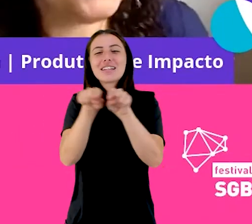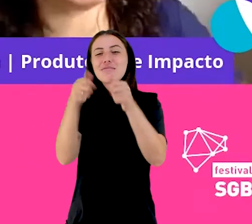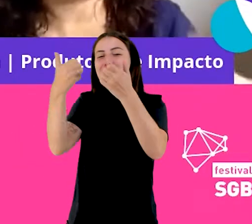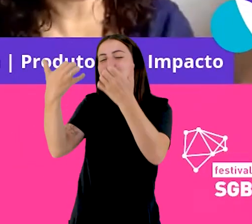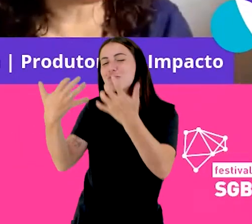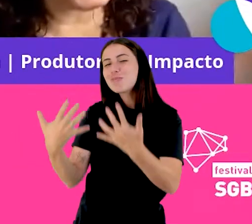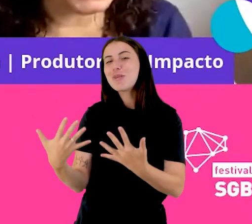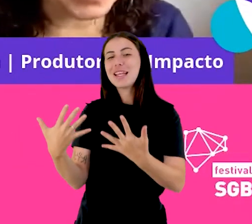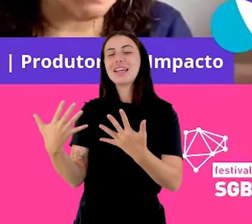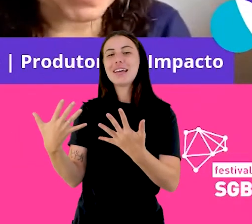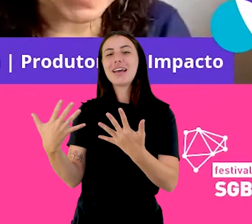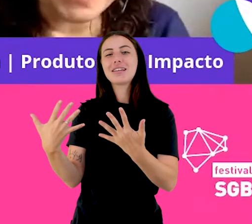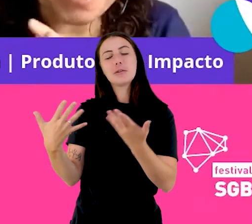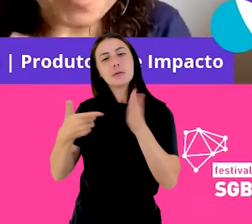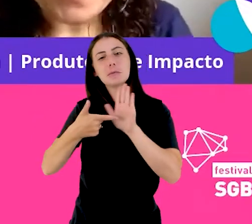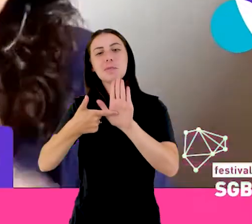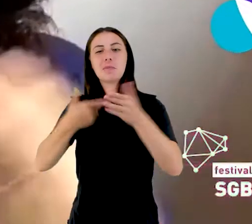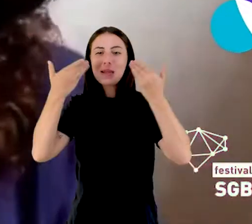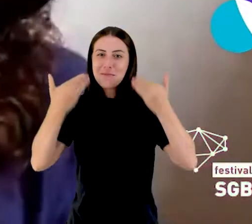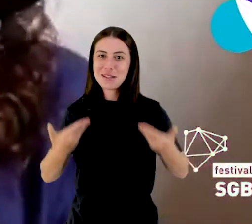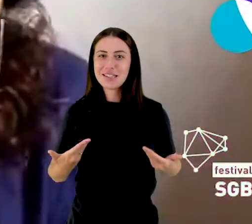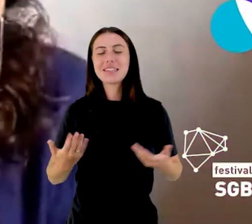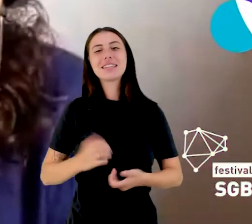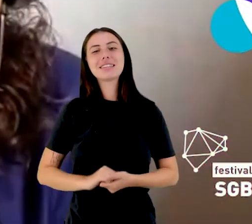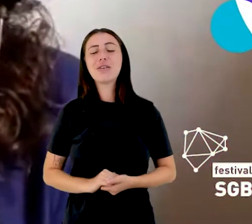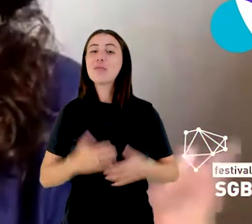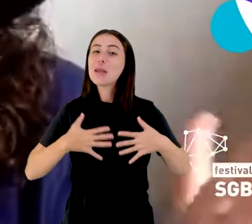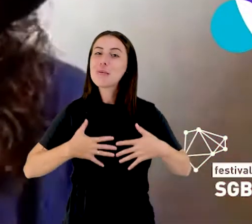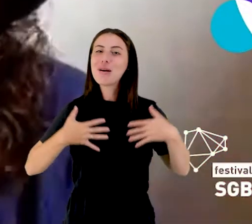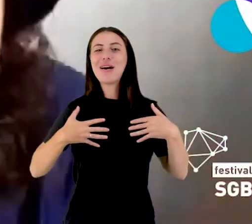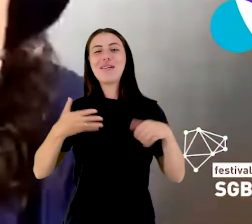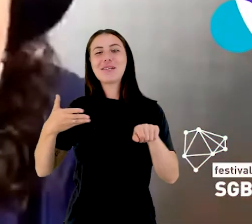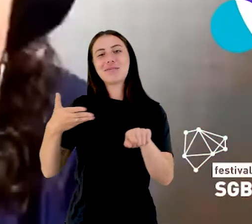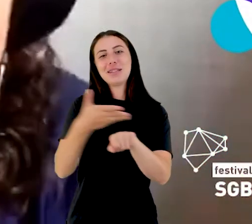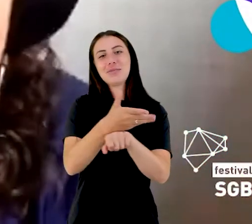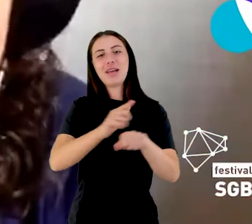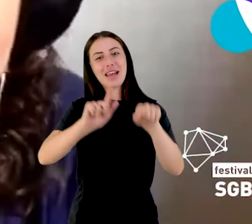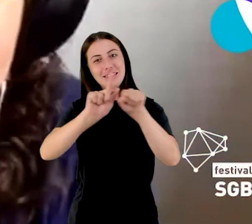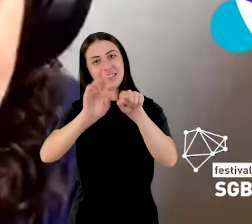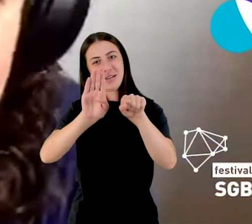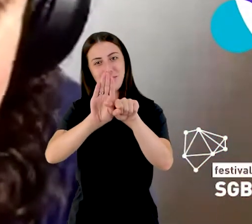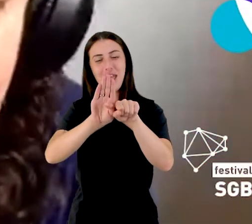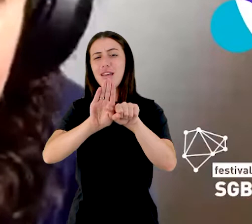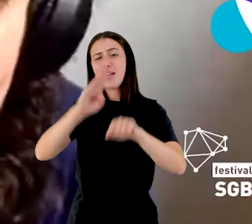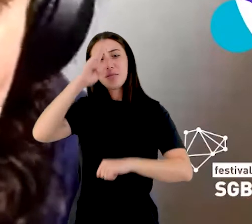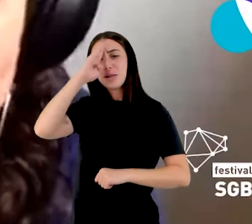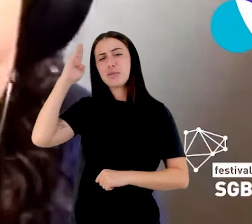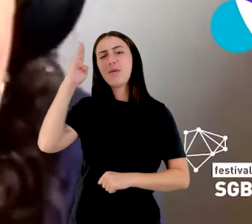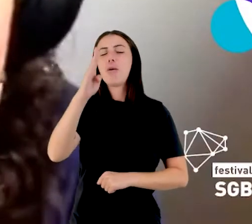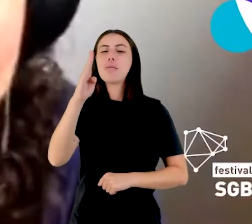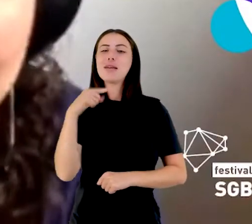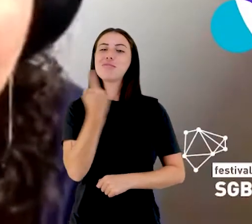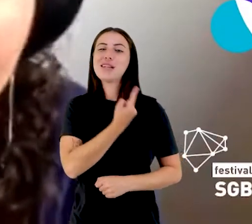Fiquei emocionada nessa apresentação, emocionada por estar aqui fazendo parte da 10ª edição do SGB, do Social